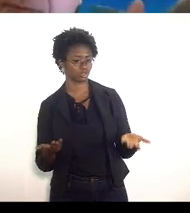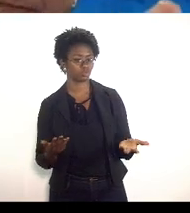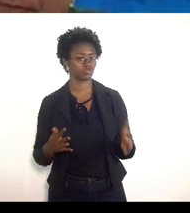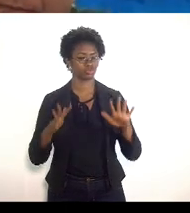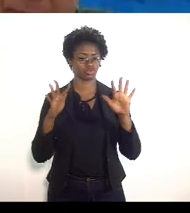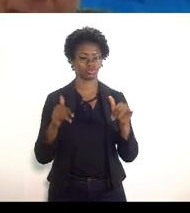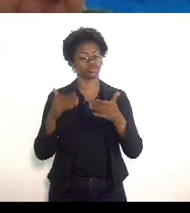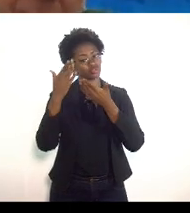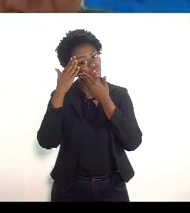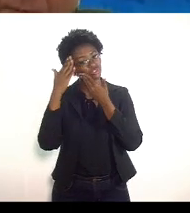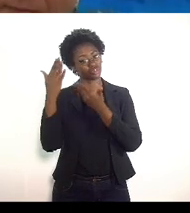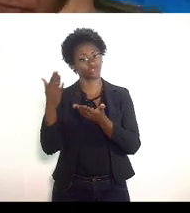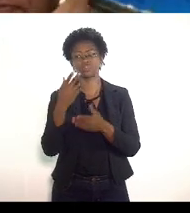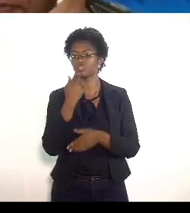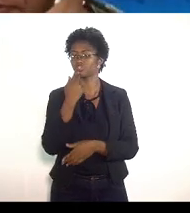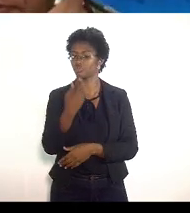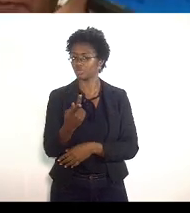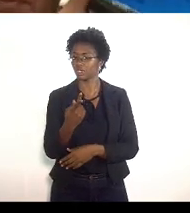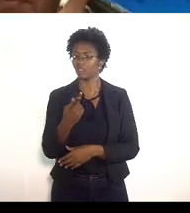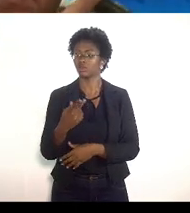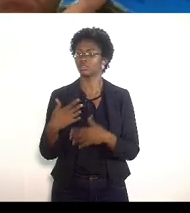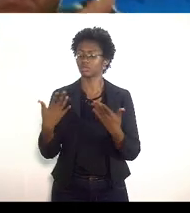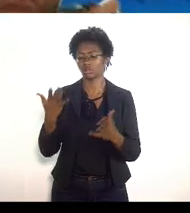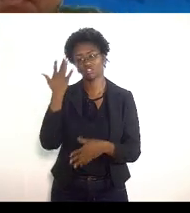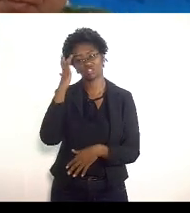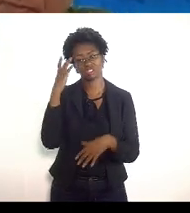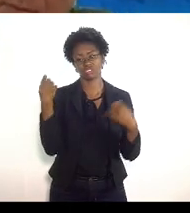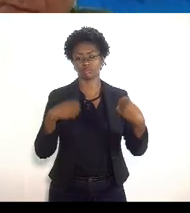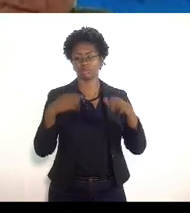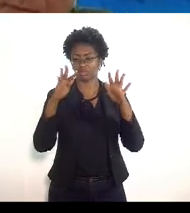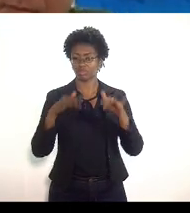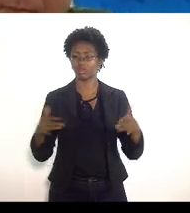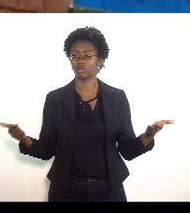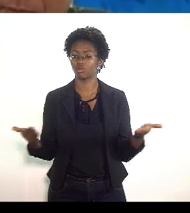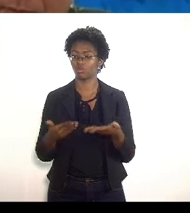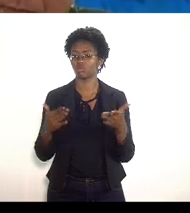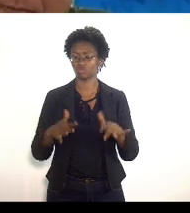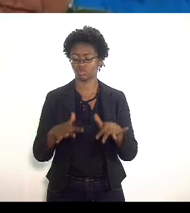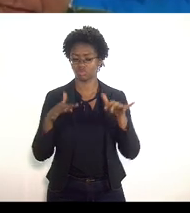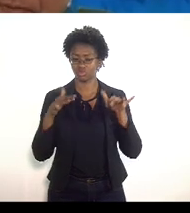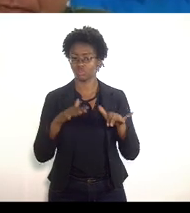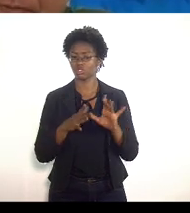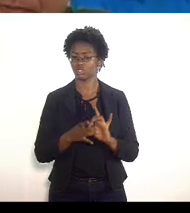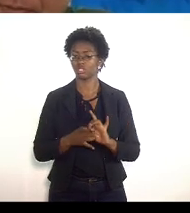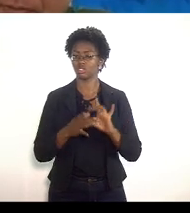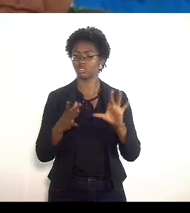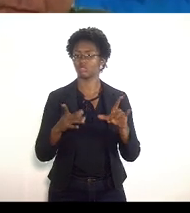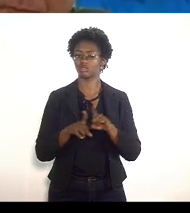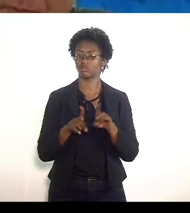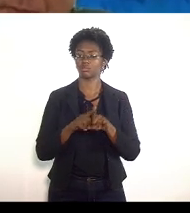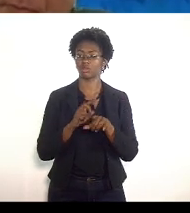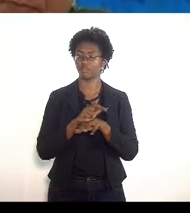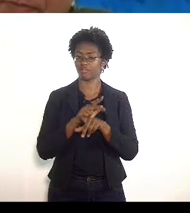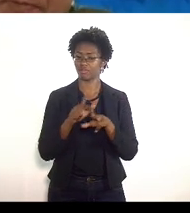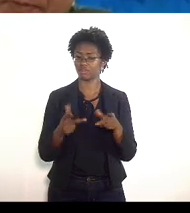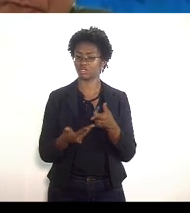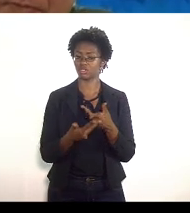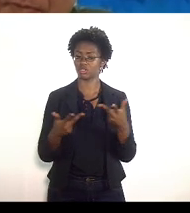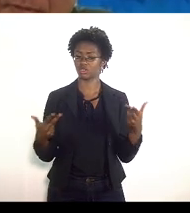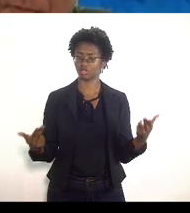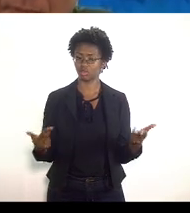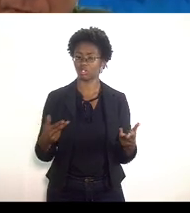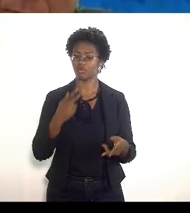terminando, agradecendo aí a fala, acho que a gente tem que concluir essa audiência pública com muitas questões concretas em relação a